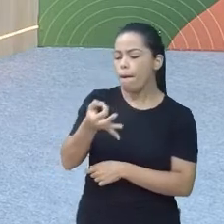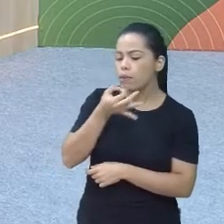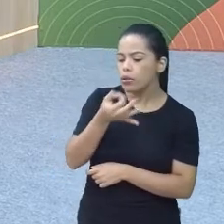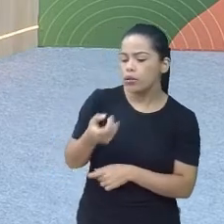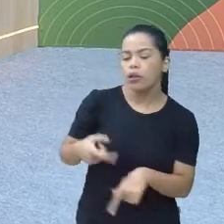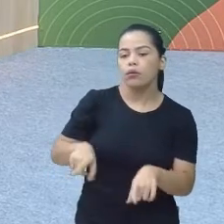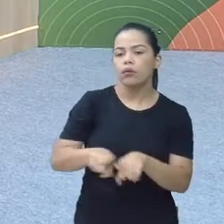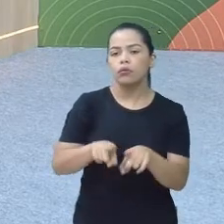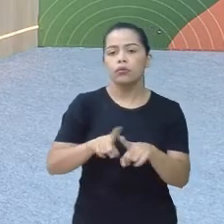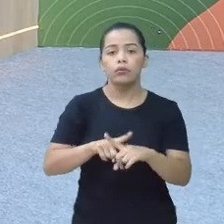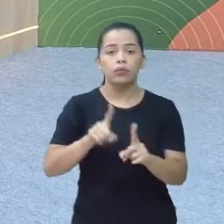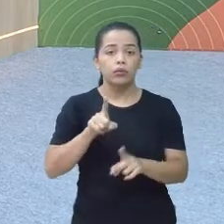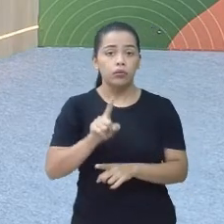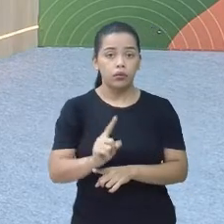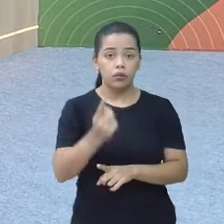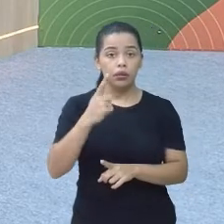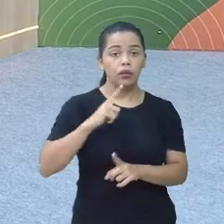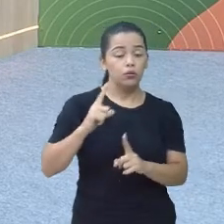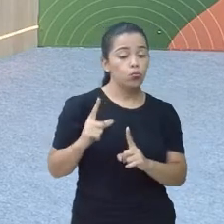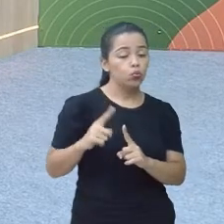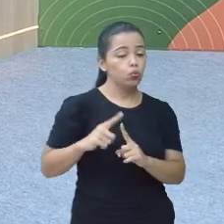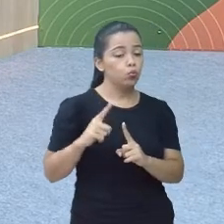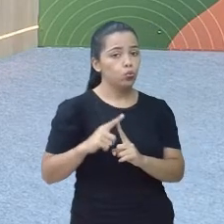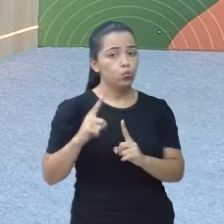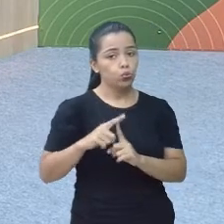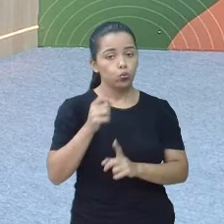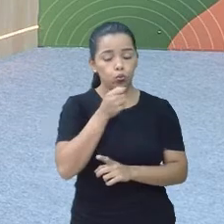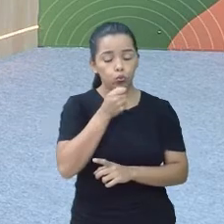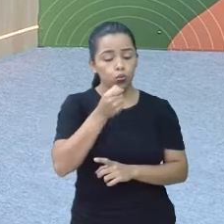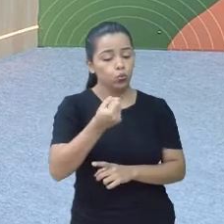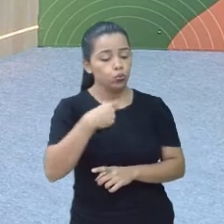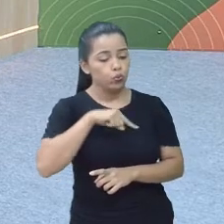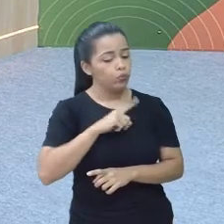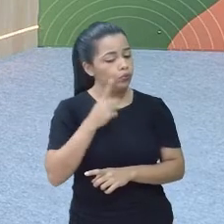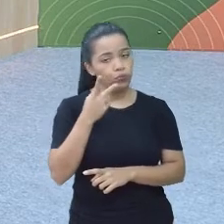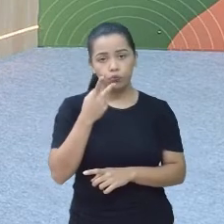não tinha falado muito nas outras reportagens, a